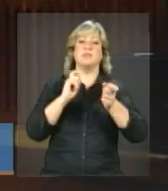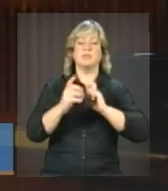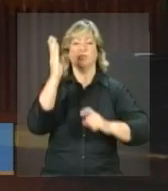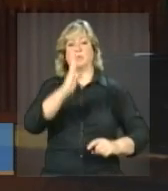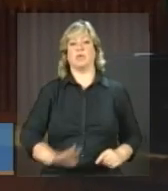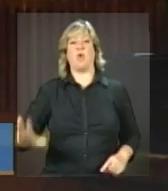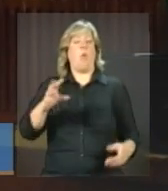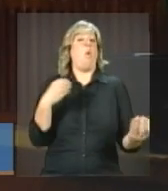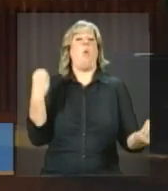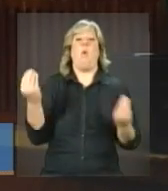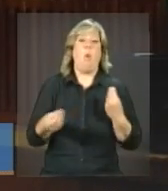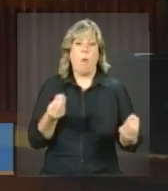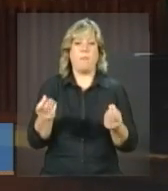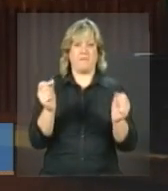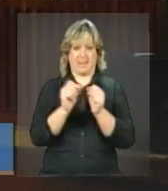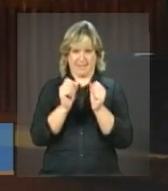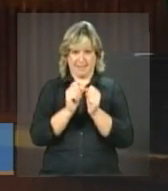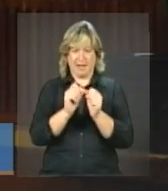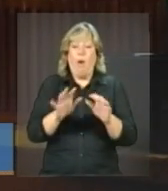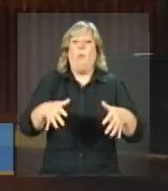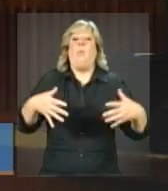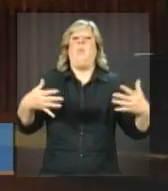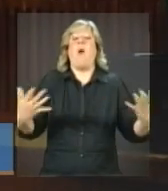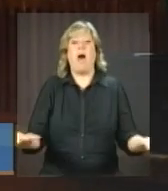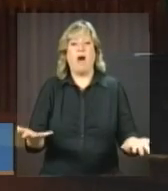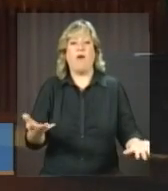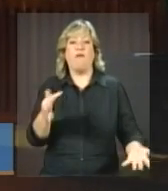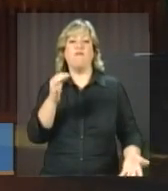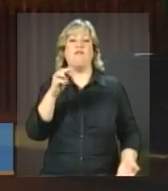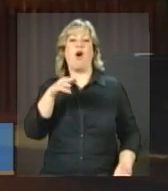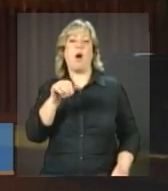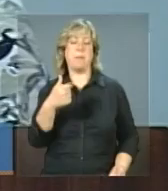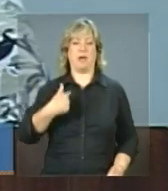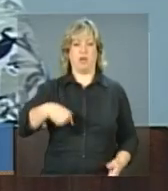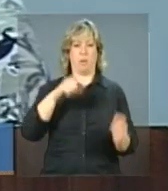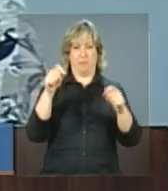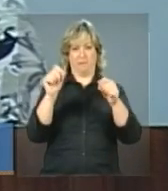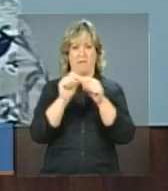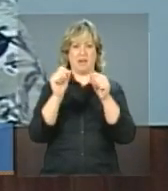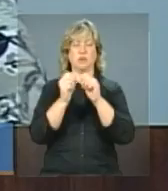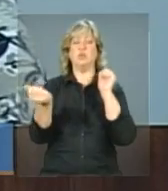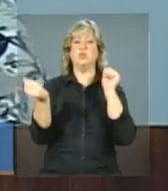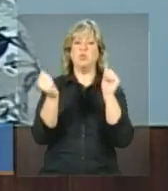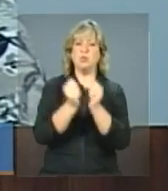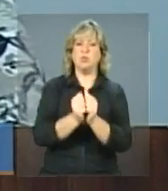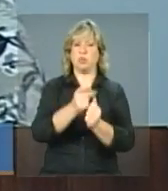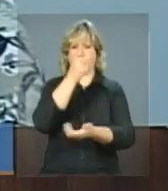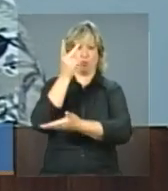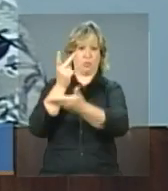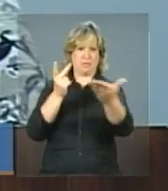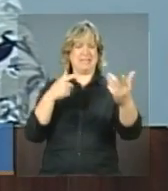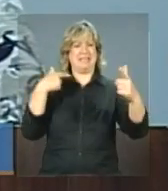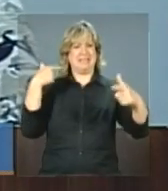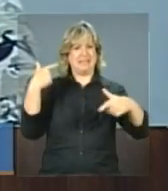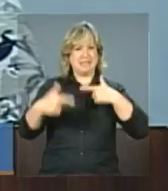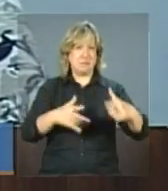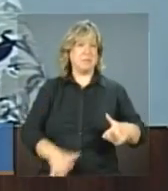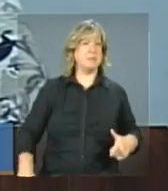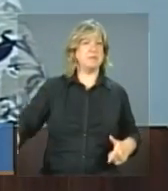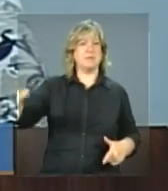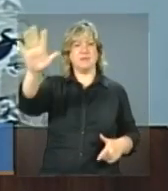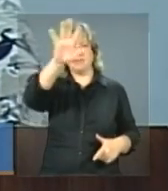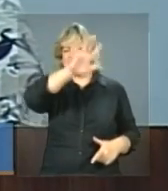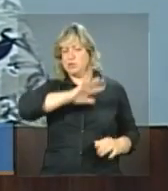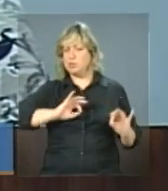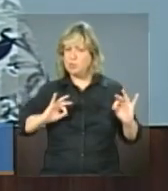fazer, qual é a estratégia que nós temos que desenvolver junto aos nossos gestores que trabalham com a população lá na ponta, para que ela possa